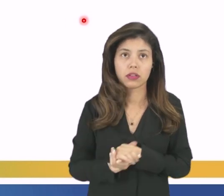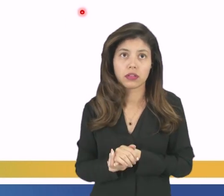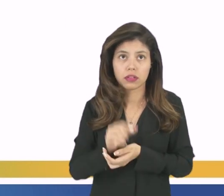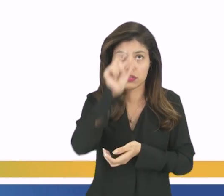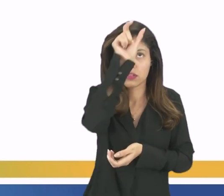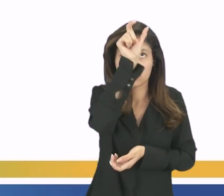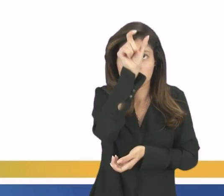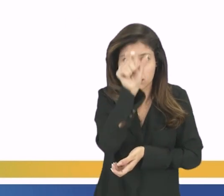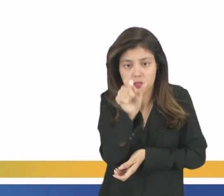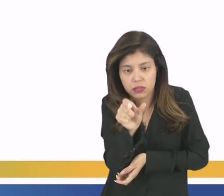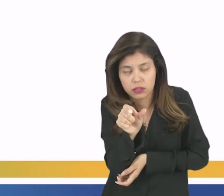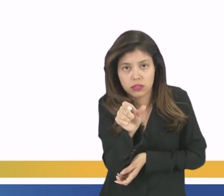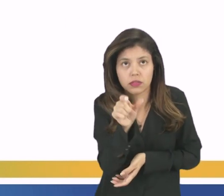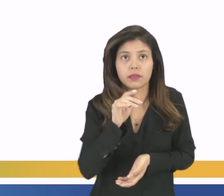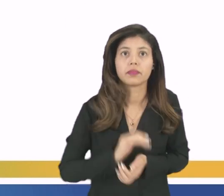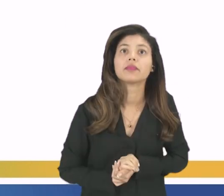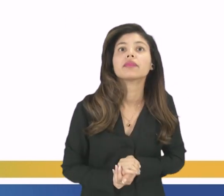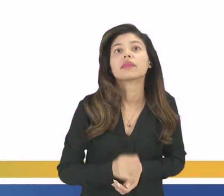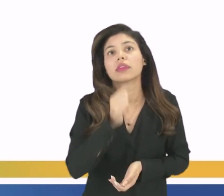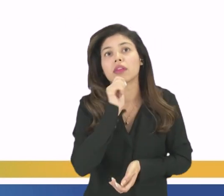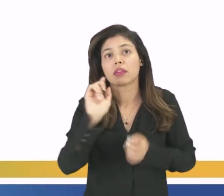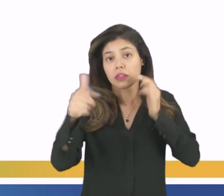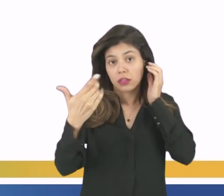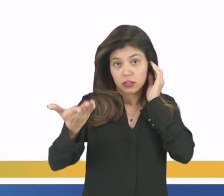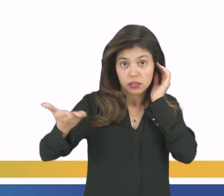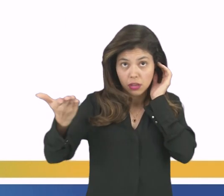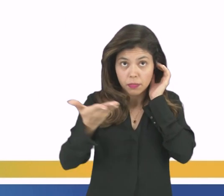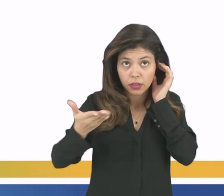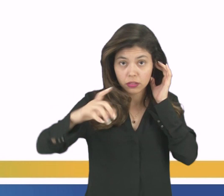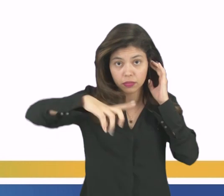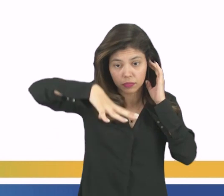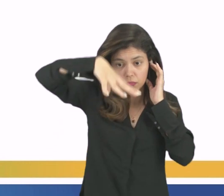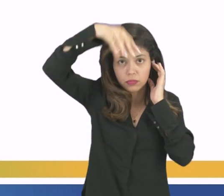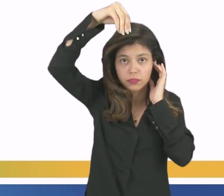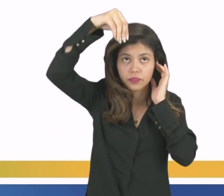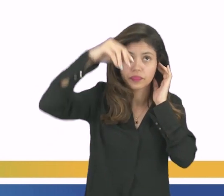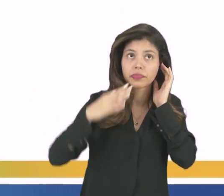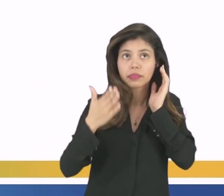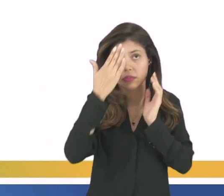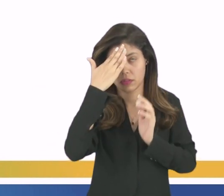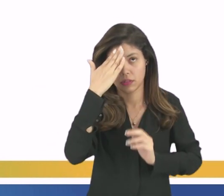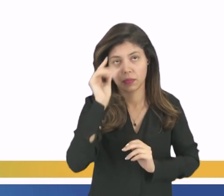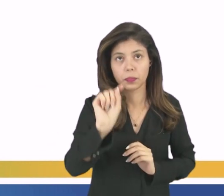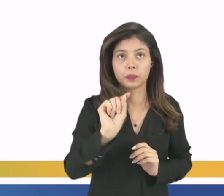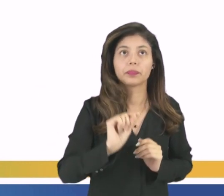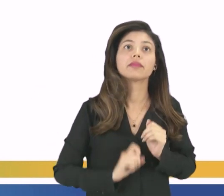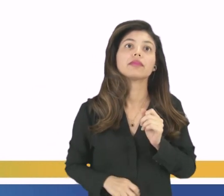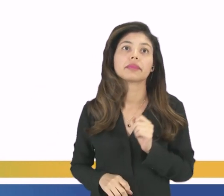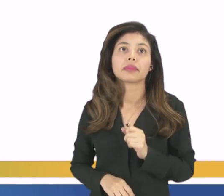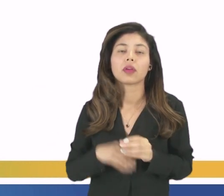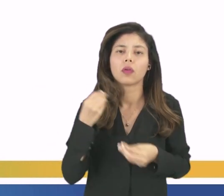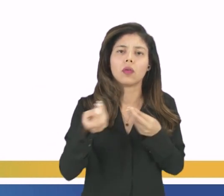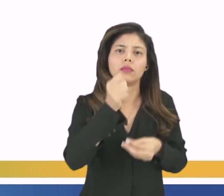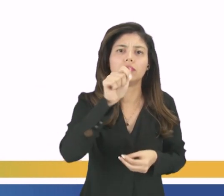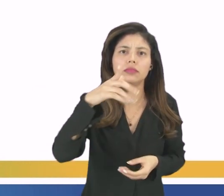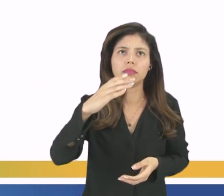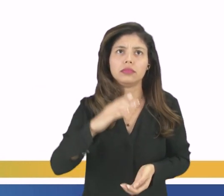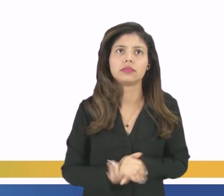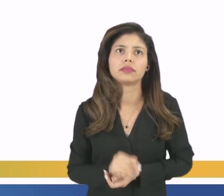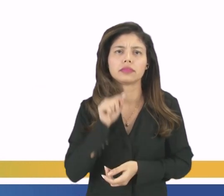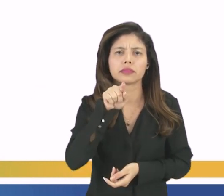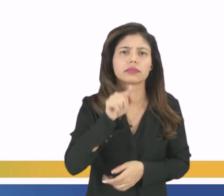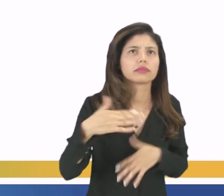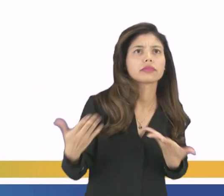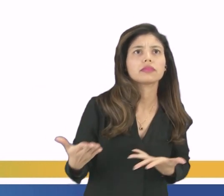geratriz, que tem uma extremidade no vértice e a outra na base do cone. Vamos entender isso. Como é que eu classifico o cone, então, nesse